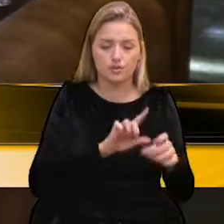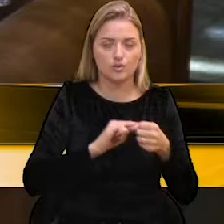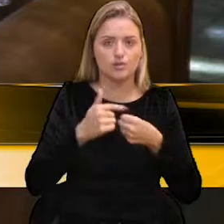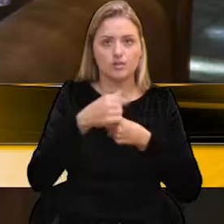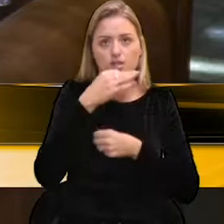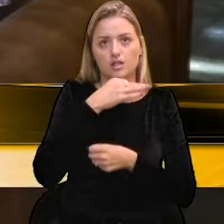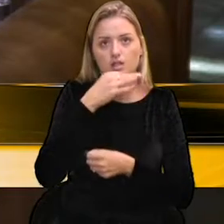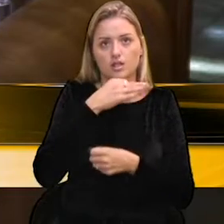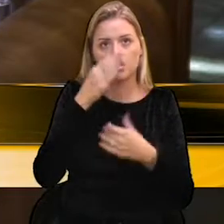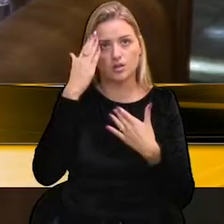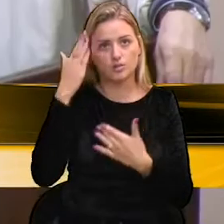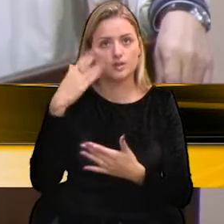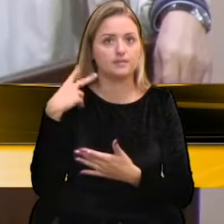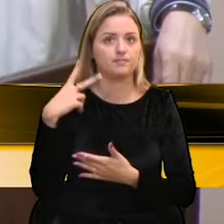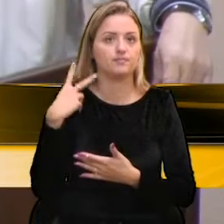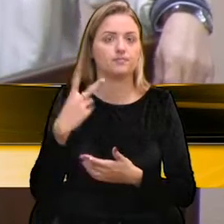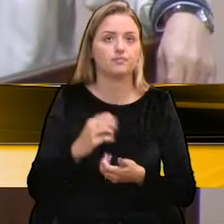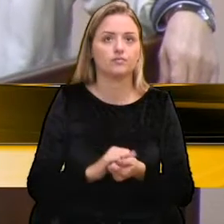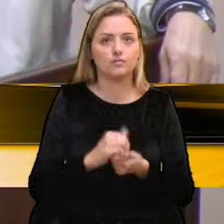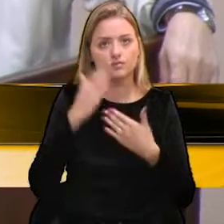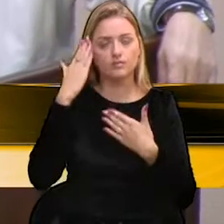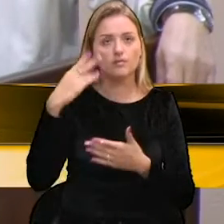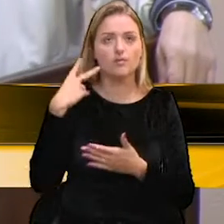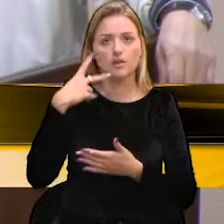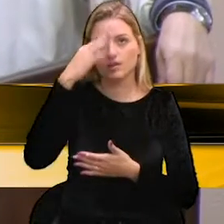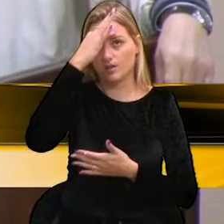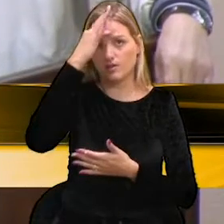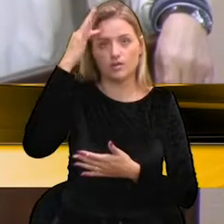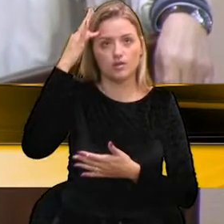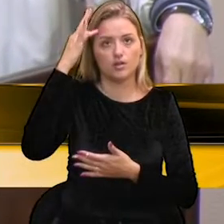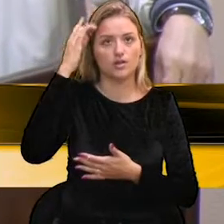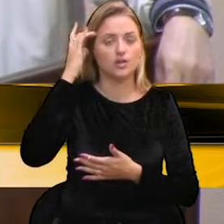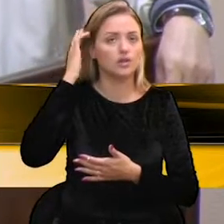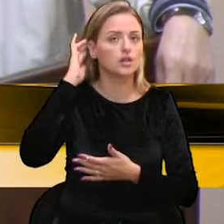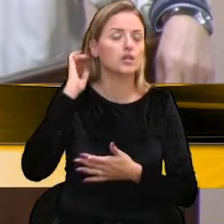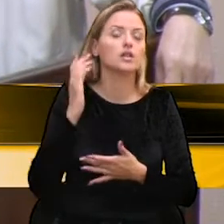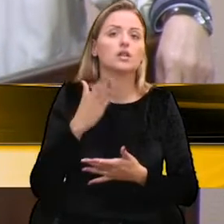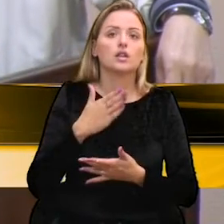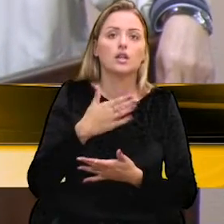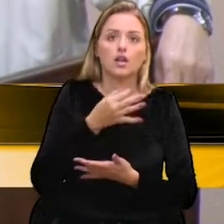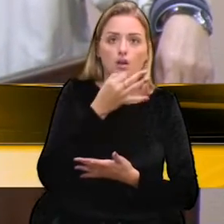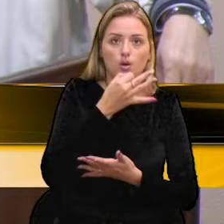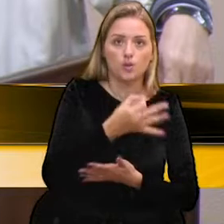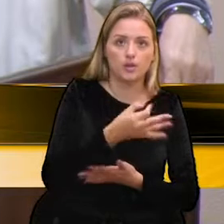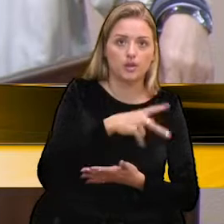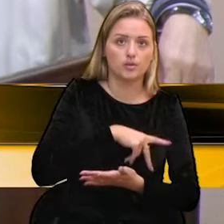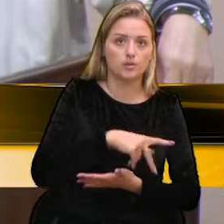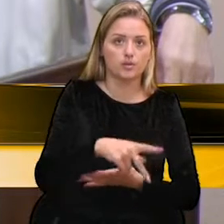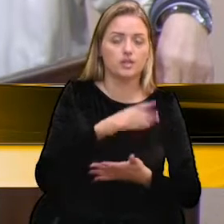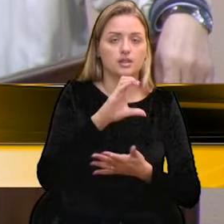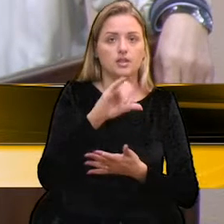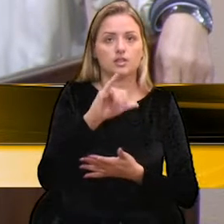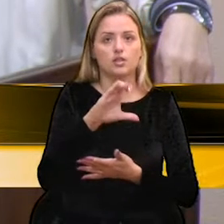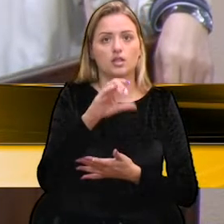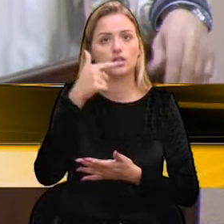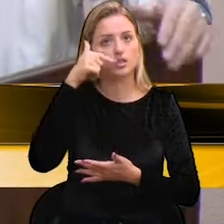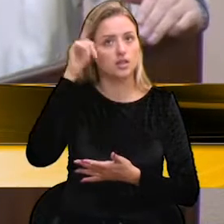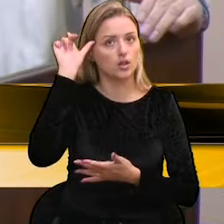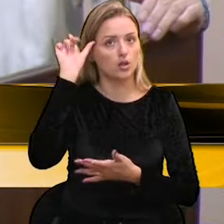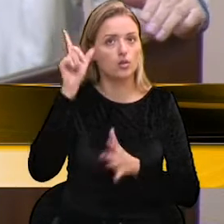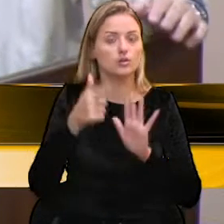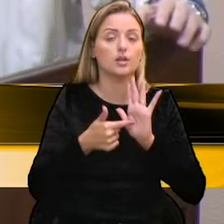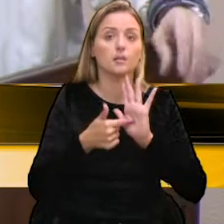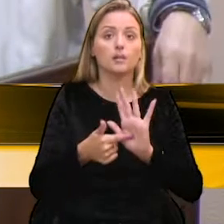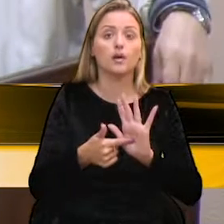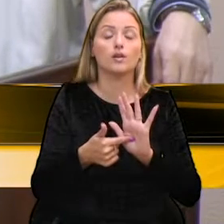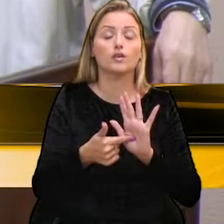município. Muito obrigado, vereador. Okay. Obrigado, vereador Toigo. Tanto a posição do presidente da SIC ontem, ela mostra